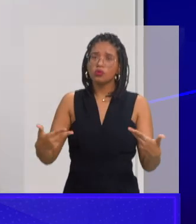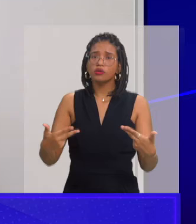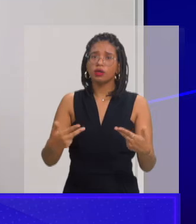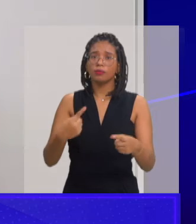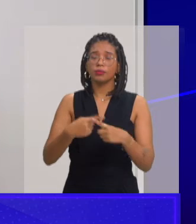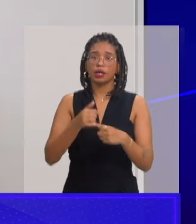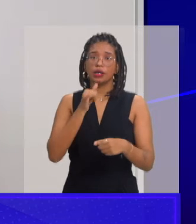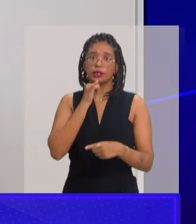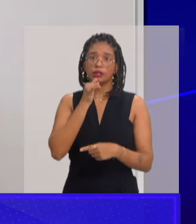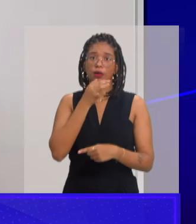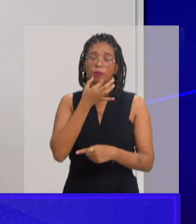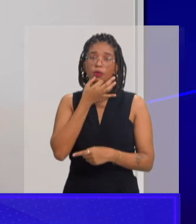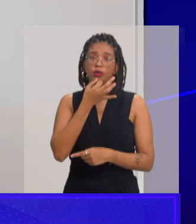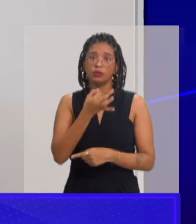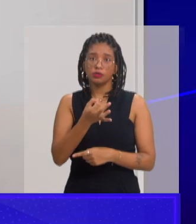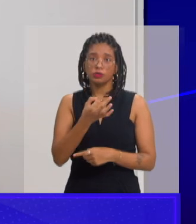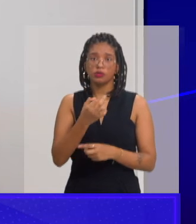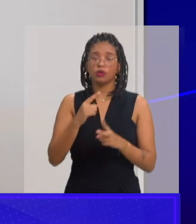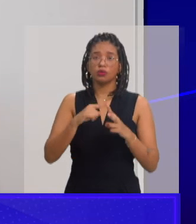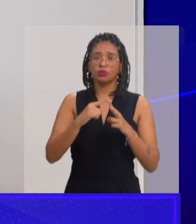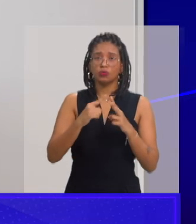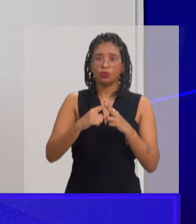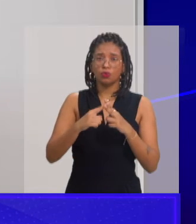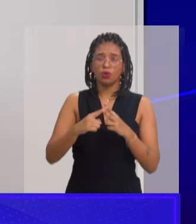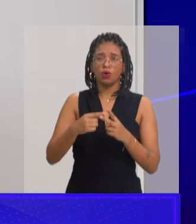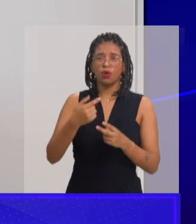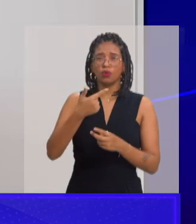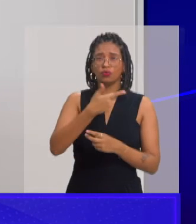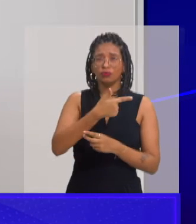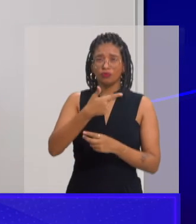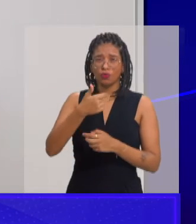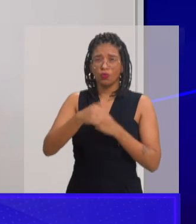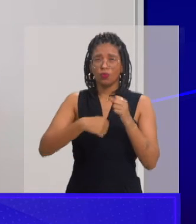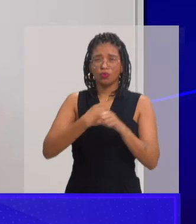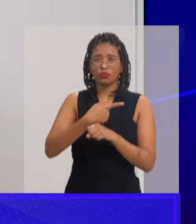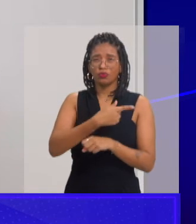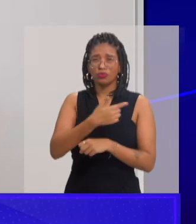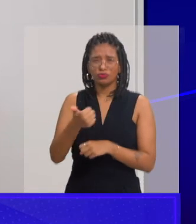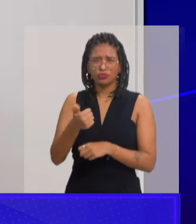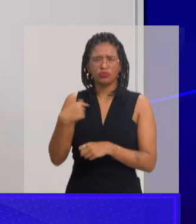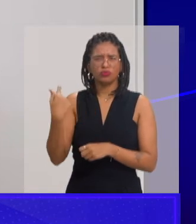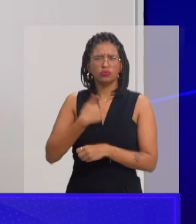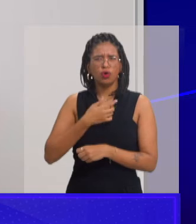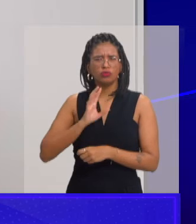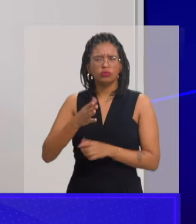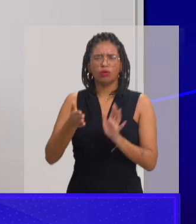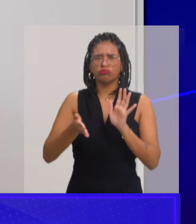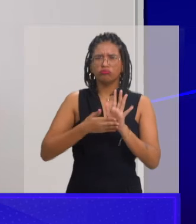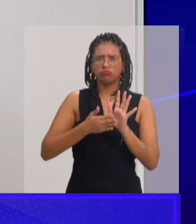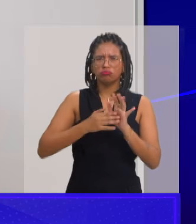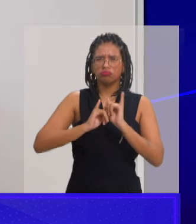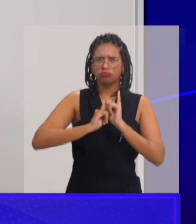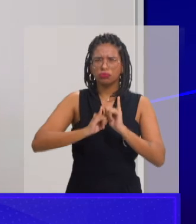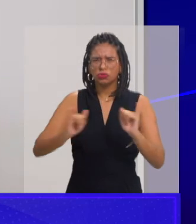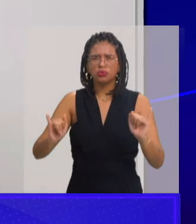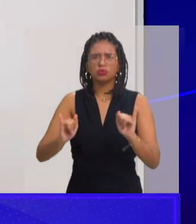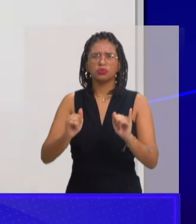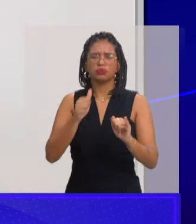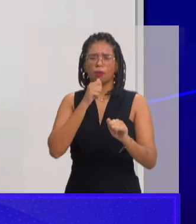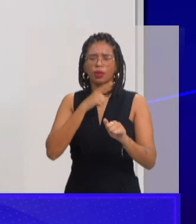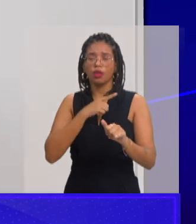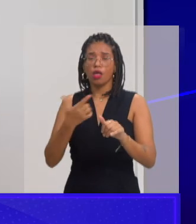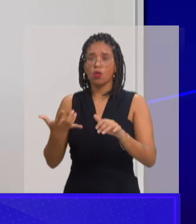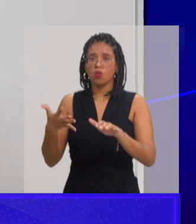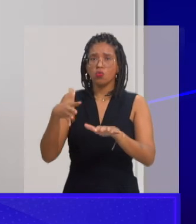ditas. Eu acho que, por exemplo, nessas duas primeiras décadas do século XXI, a gente avançou muitas pautas,